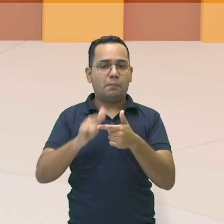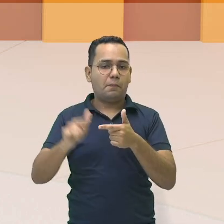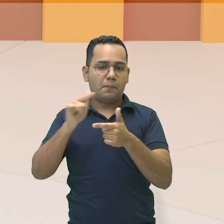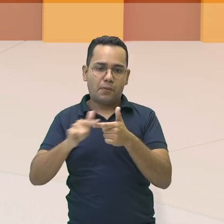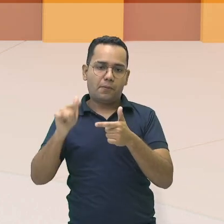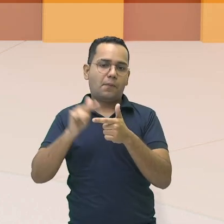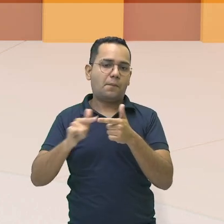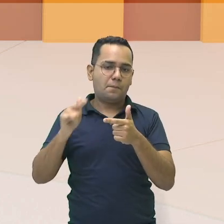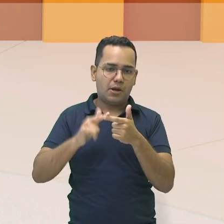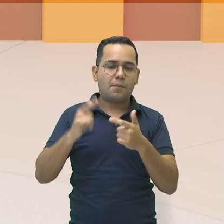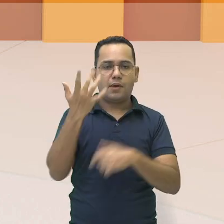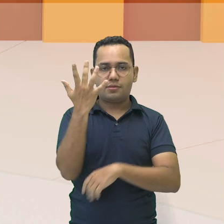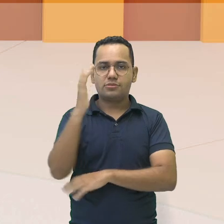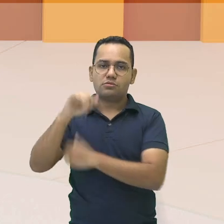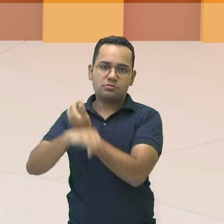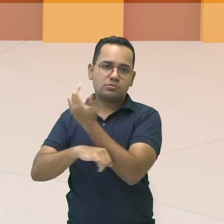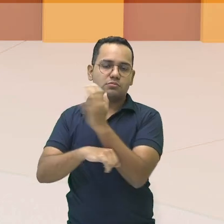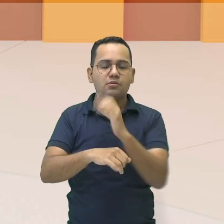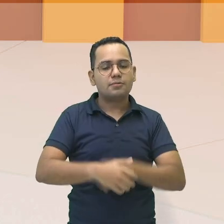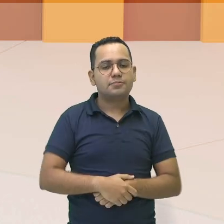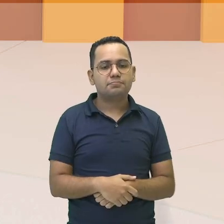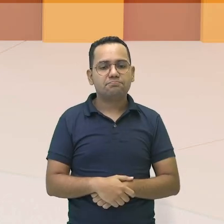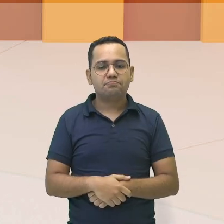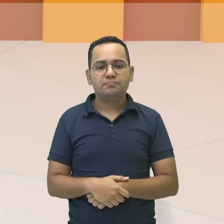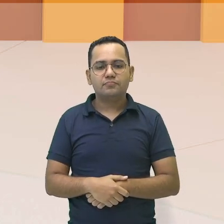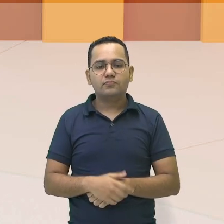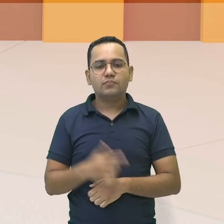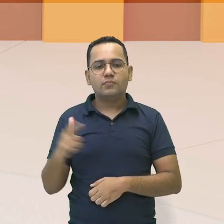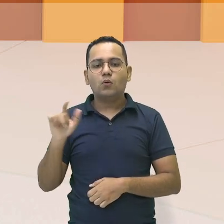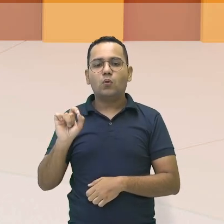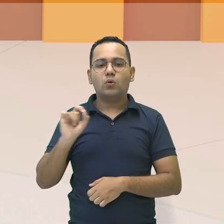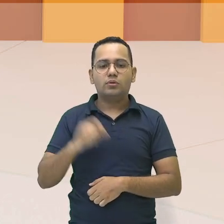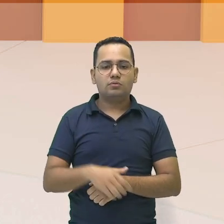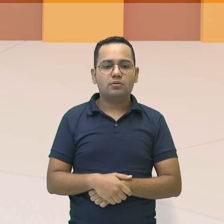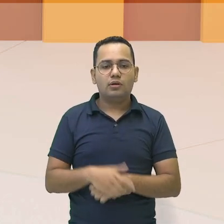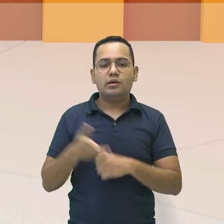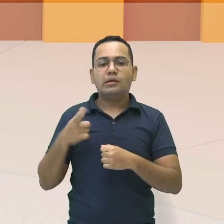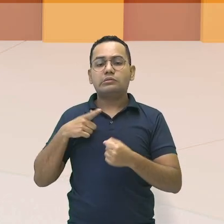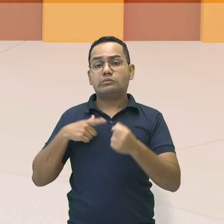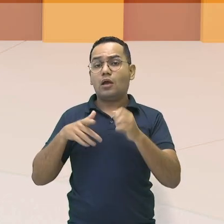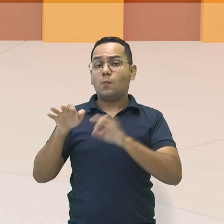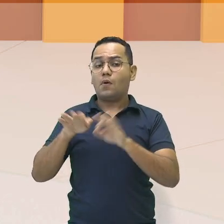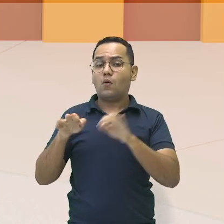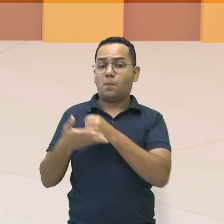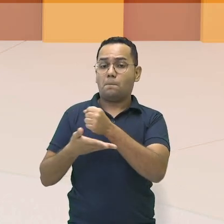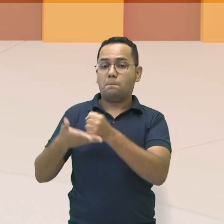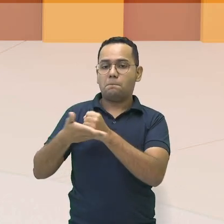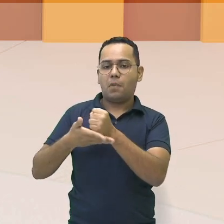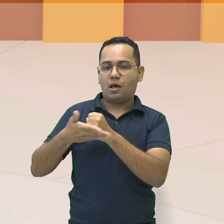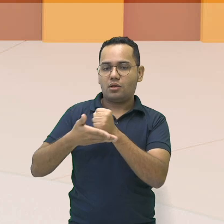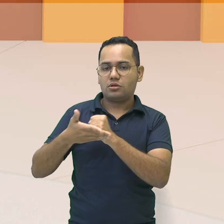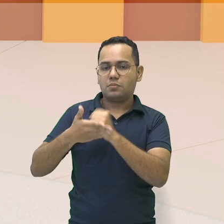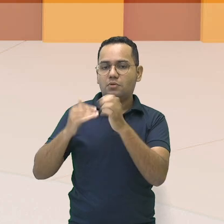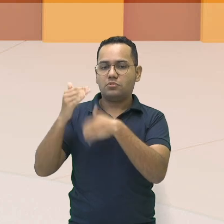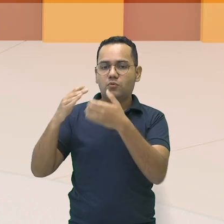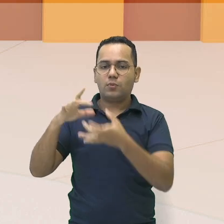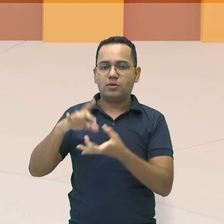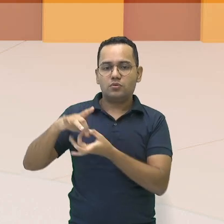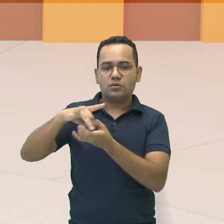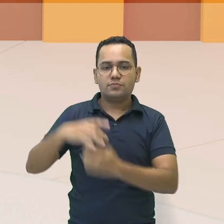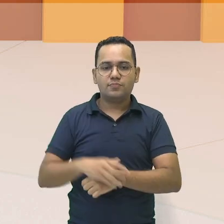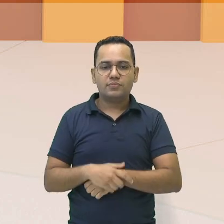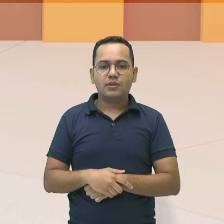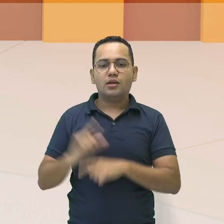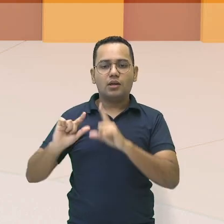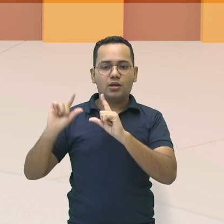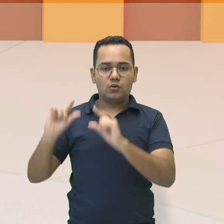a população naquela época, elaborar também as bases do desenvolvimento sustentável e reduzir ali a quantidade de metais